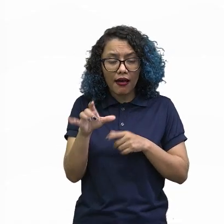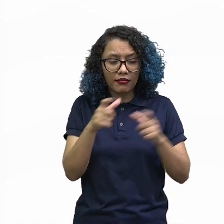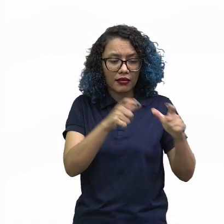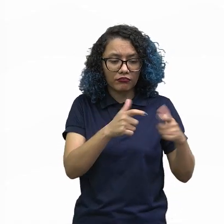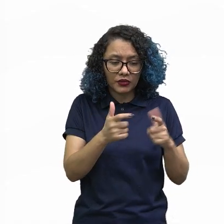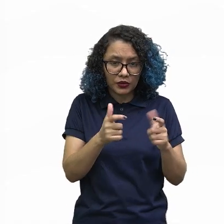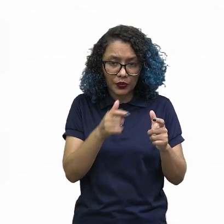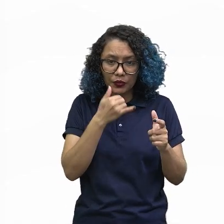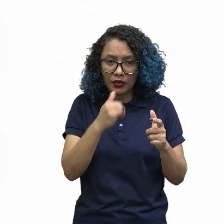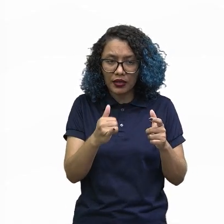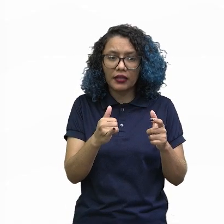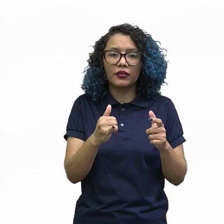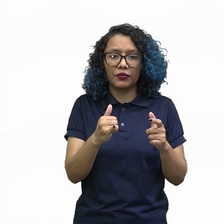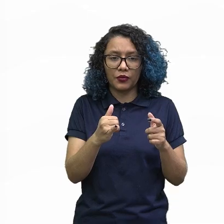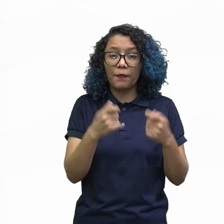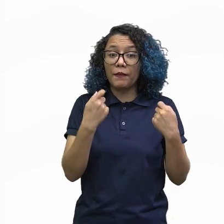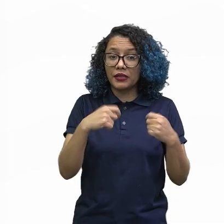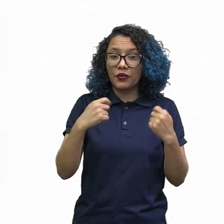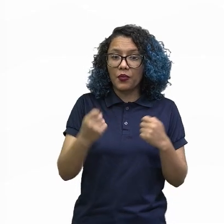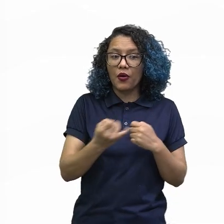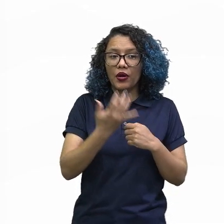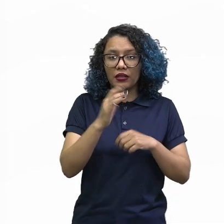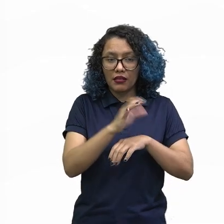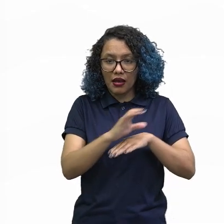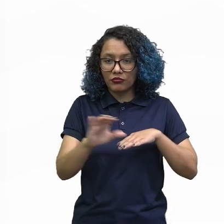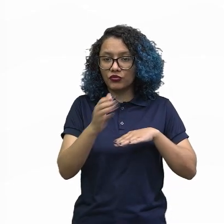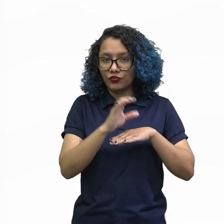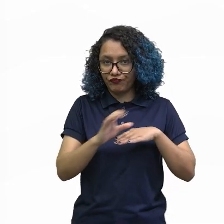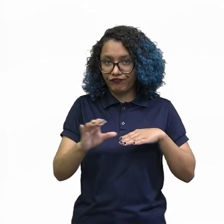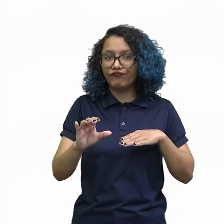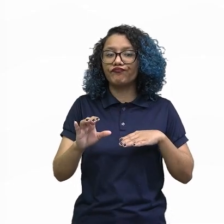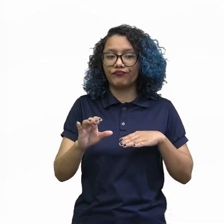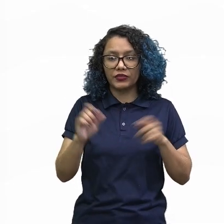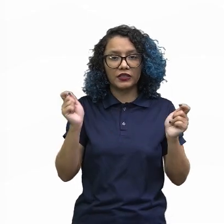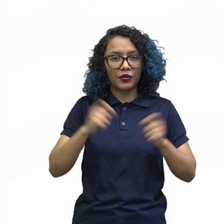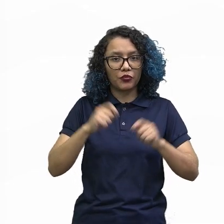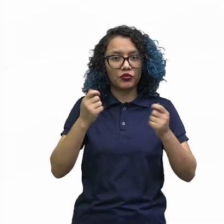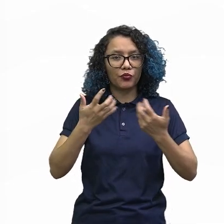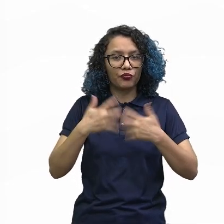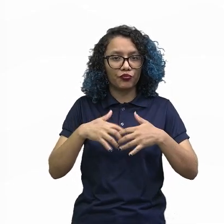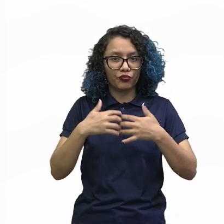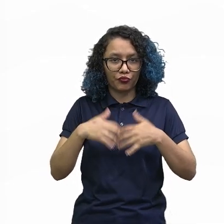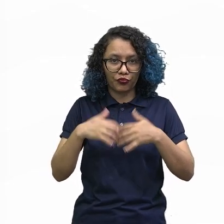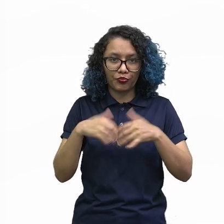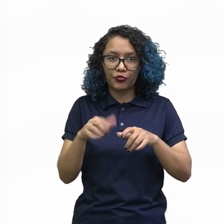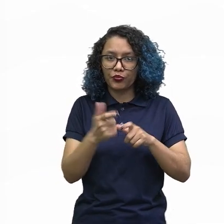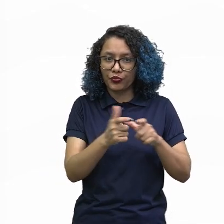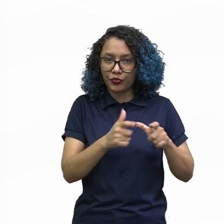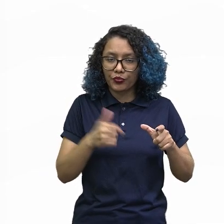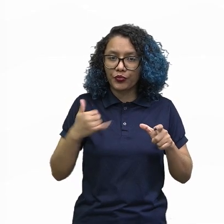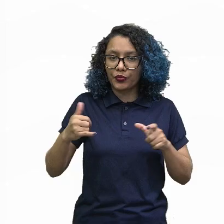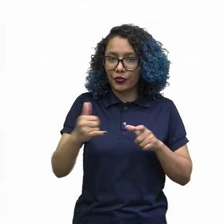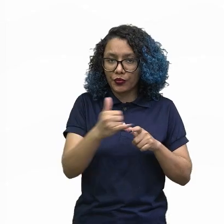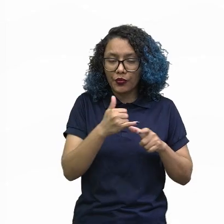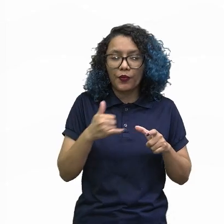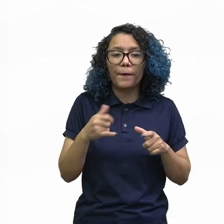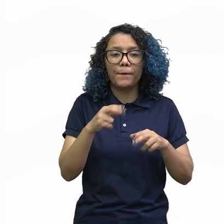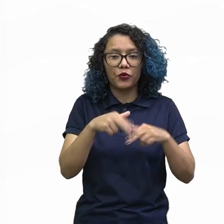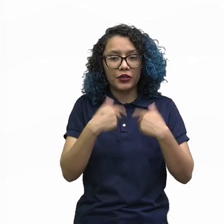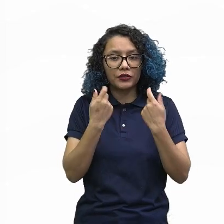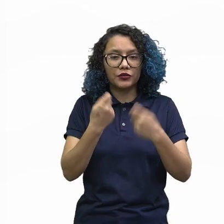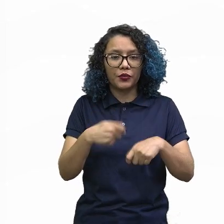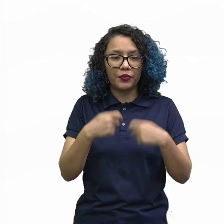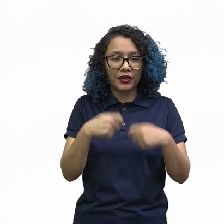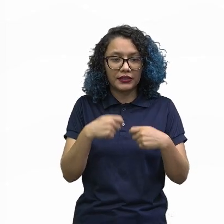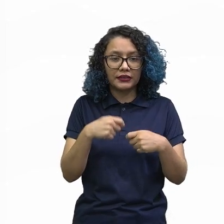demanda uma determinada quantidade de corrente para que funcione. E desse modo precisa ser submetido a uma